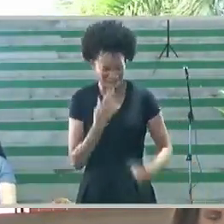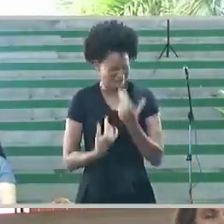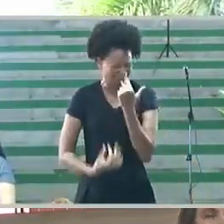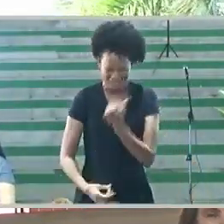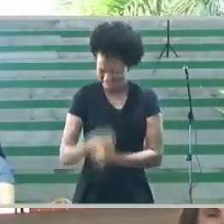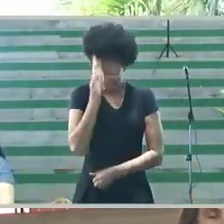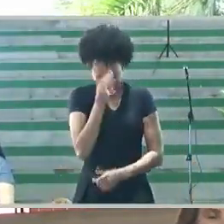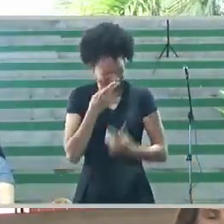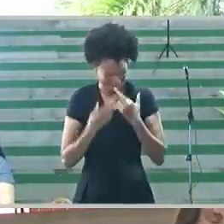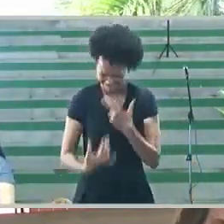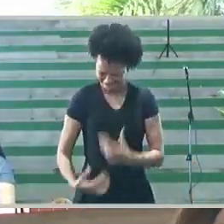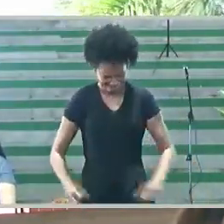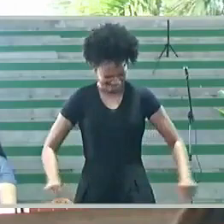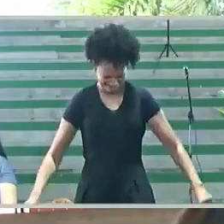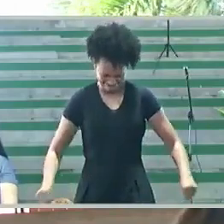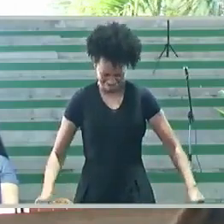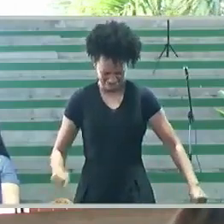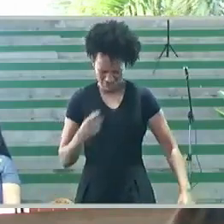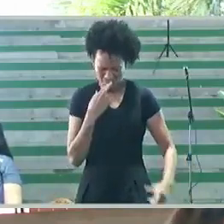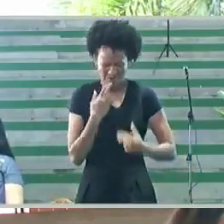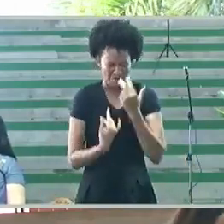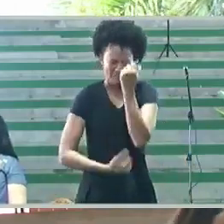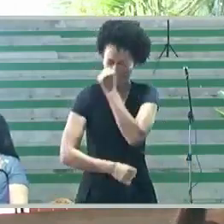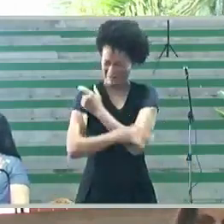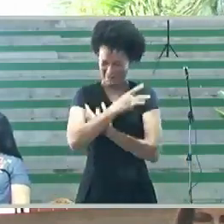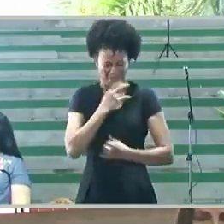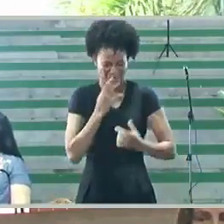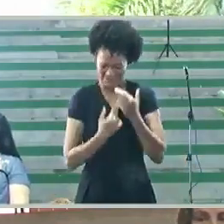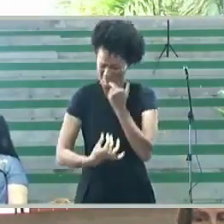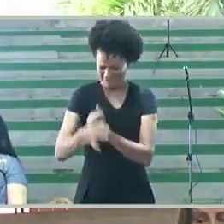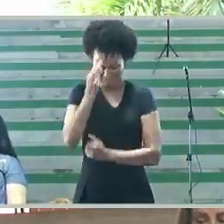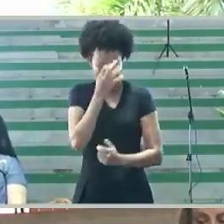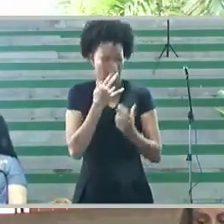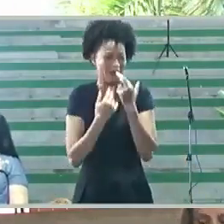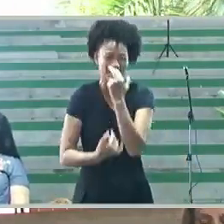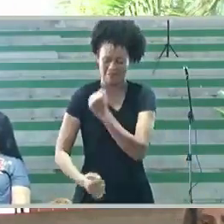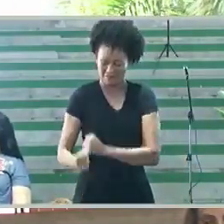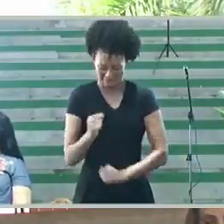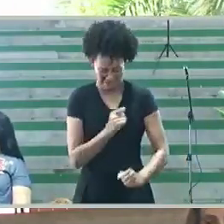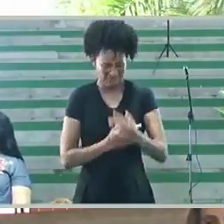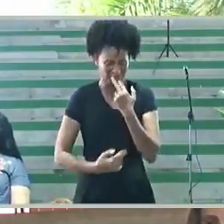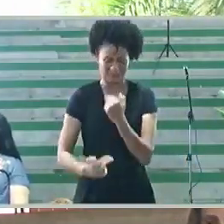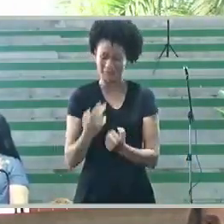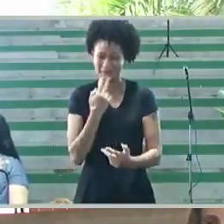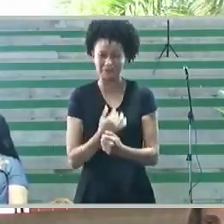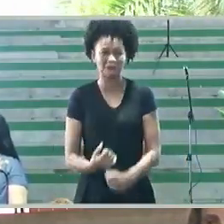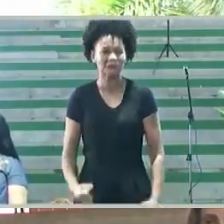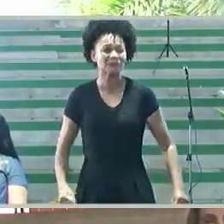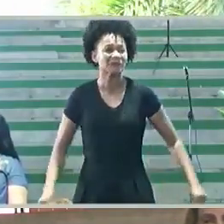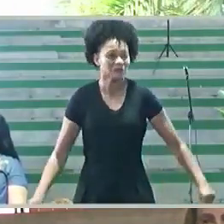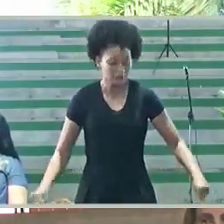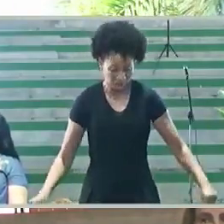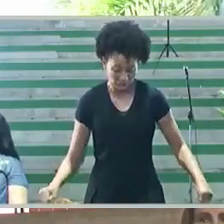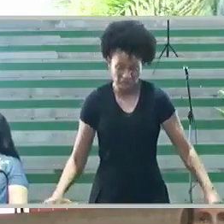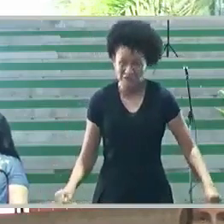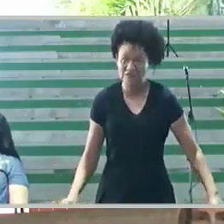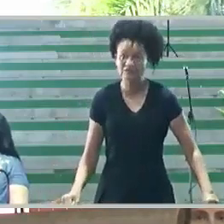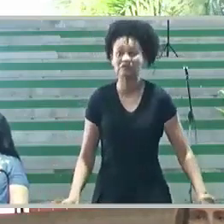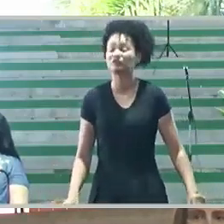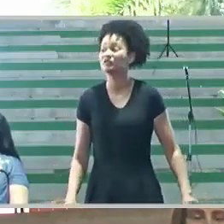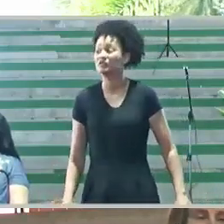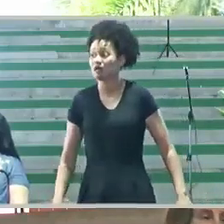assa. E canta é a soria mandei assa. E andei